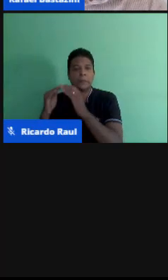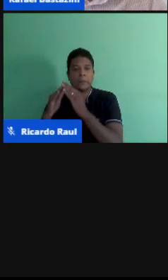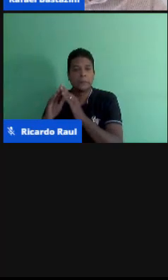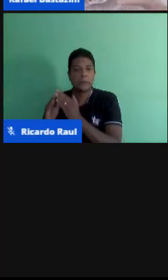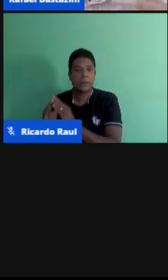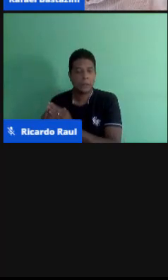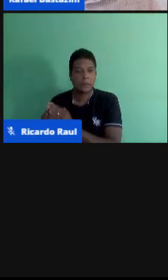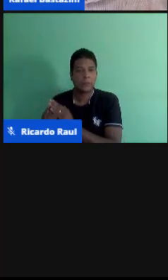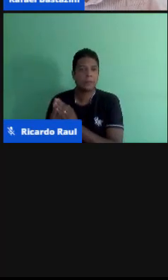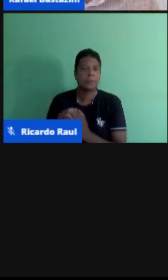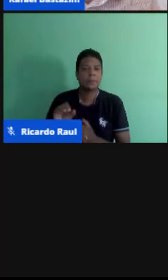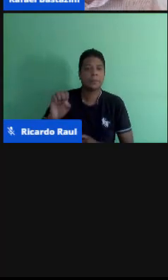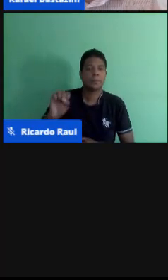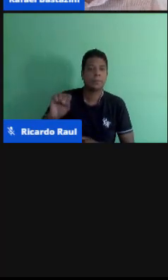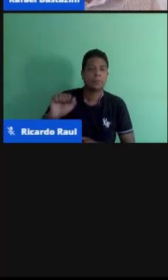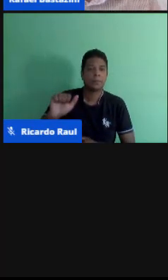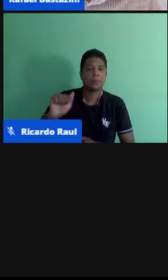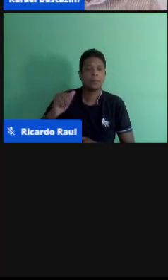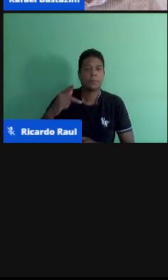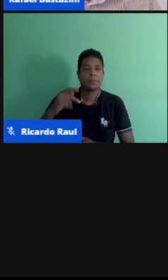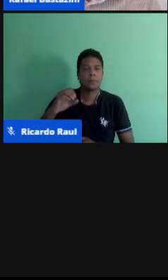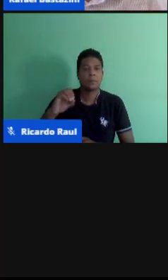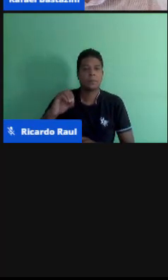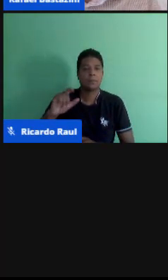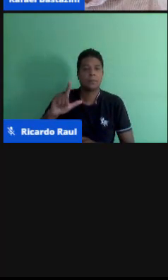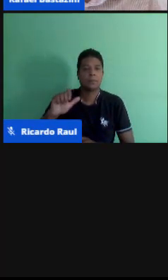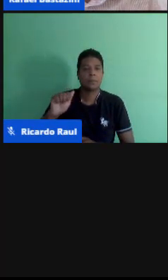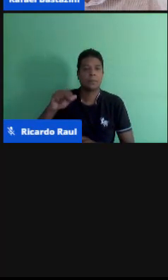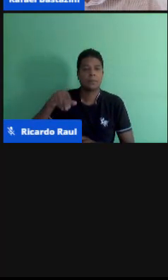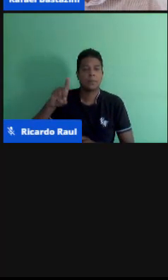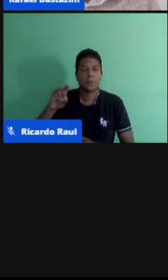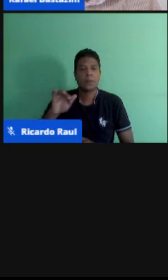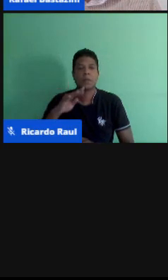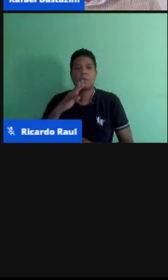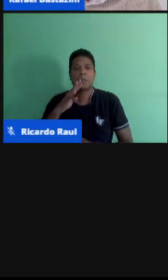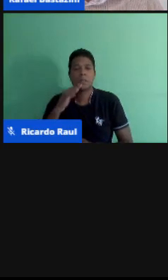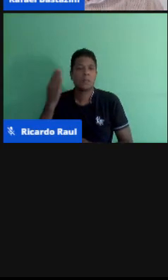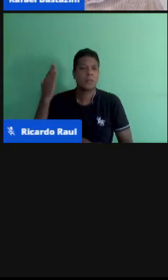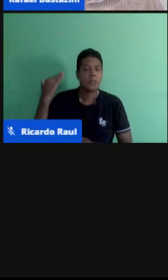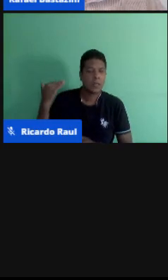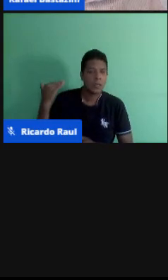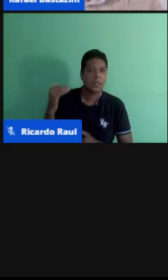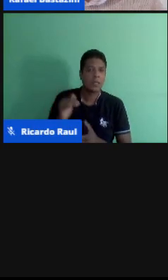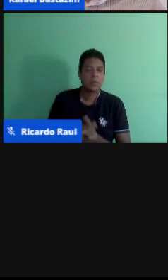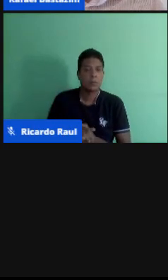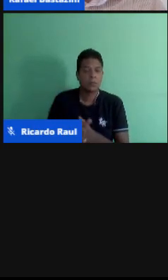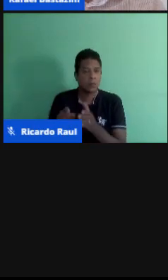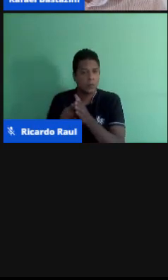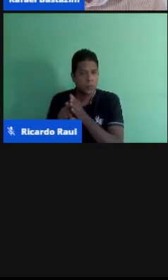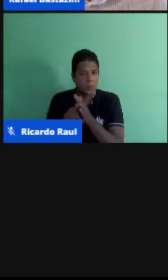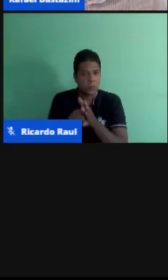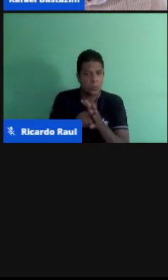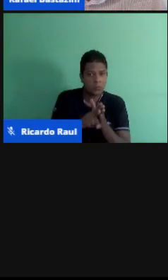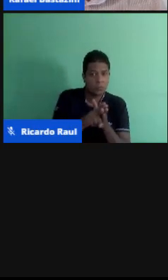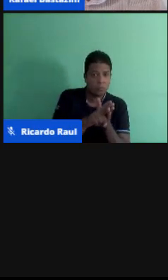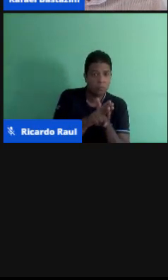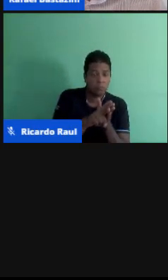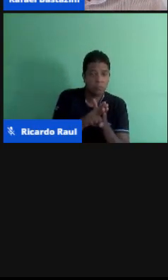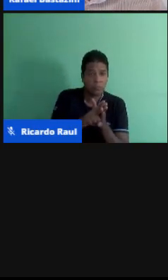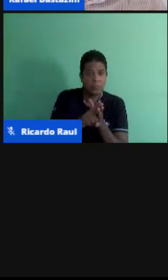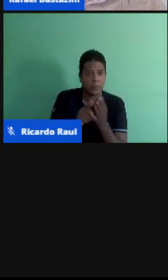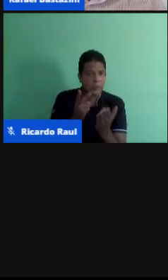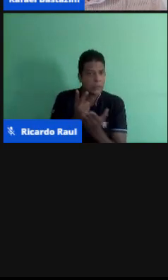como Sapolândia. Então, todo o conhecimento que a gente tem enquanto professor e pesquisador, professor sempre vai ser um